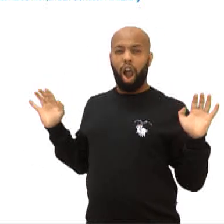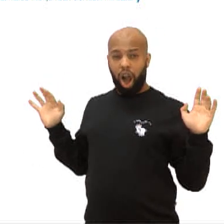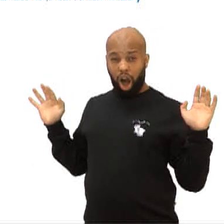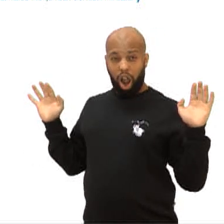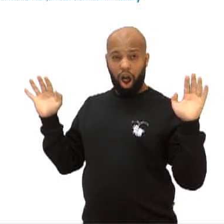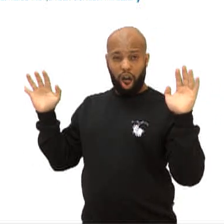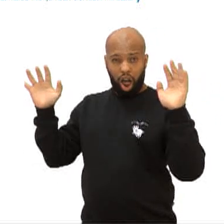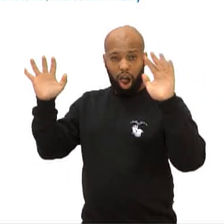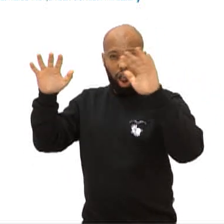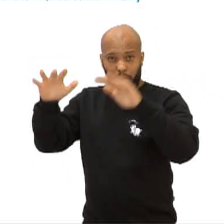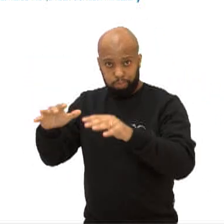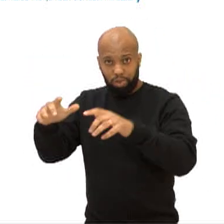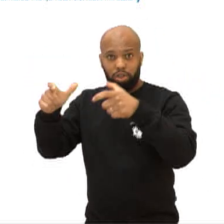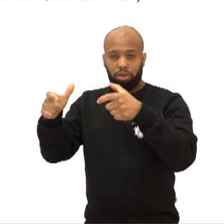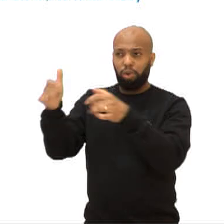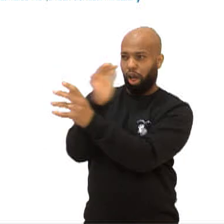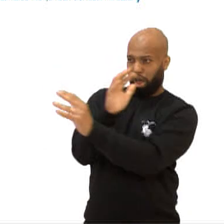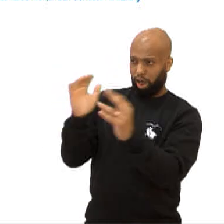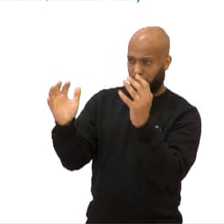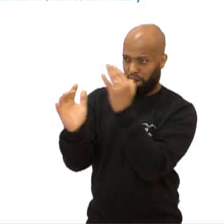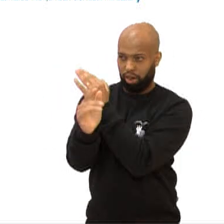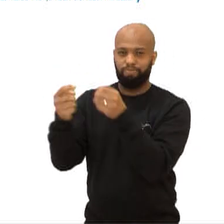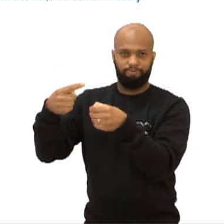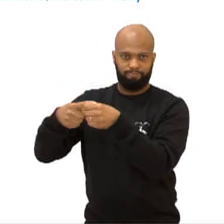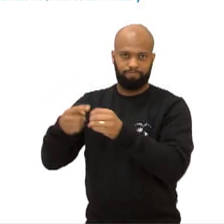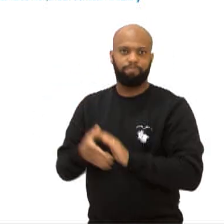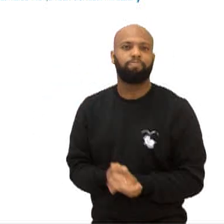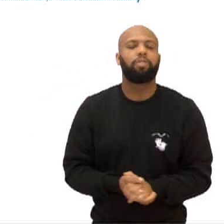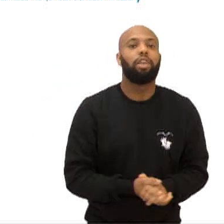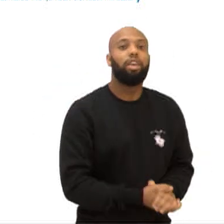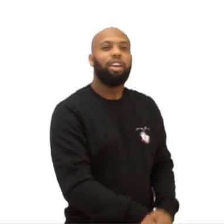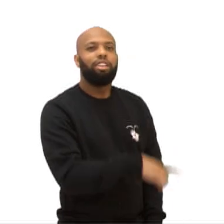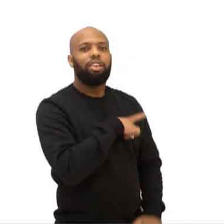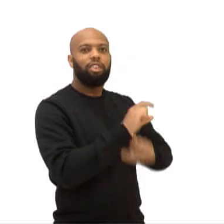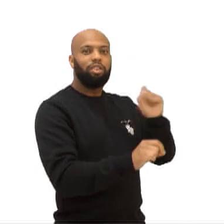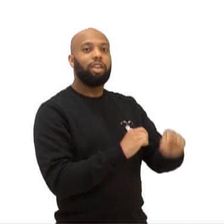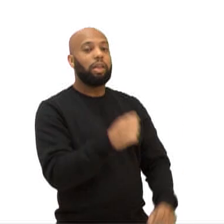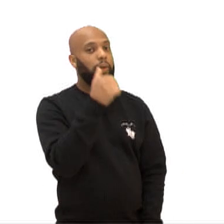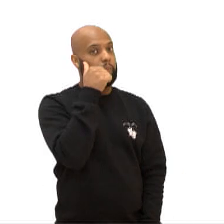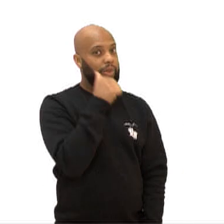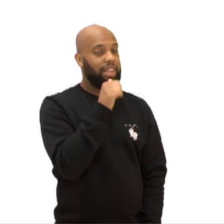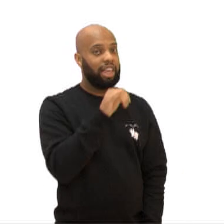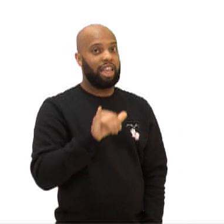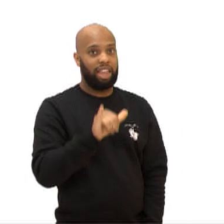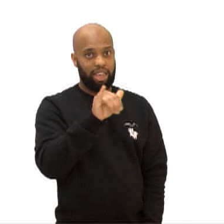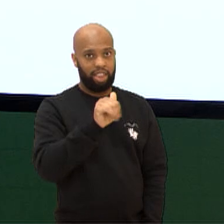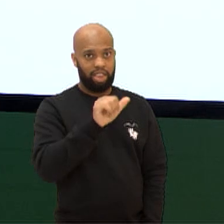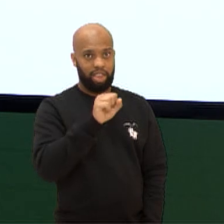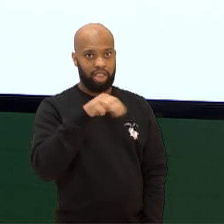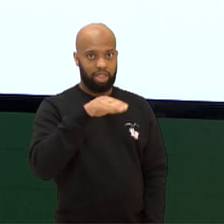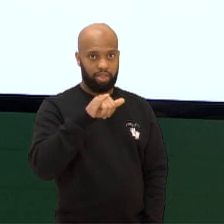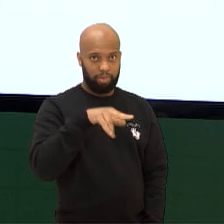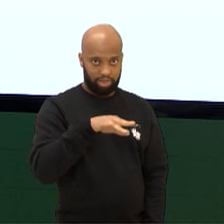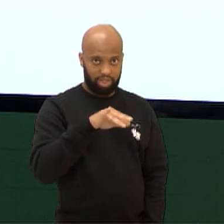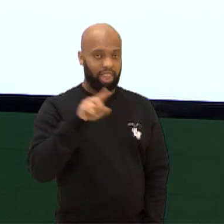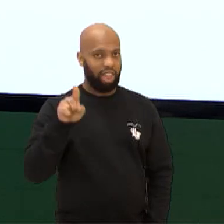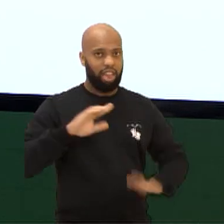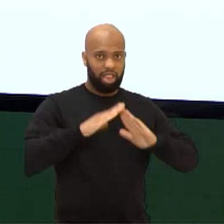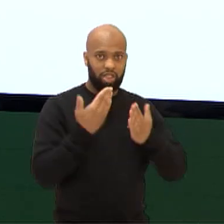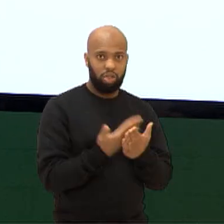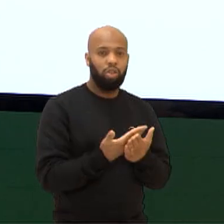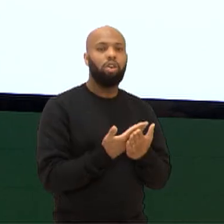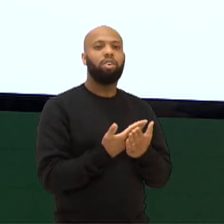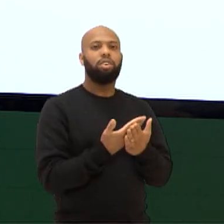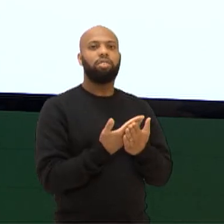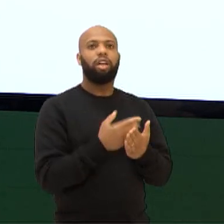se concentrando na região. Professora, temos aqui a Yasmin Vitória, ela lá do Colégio